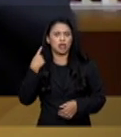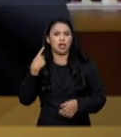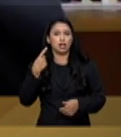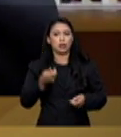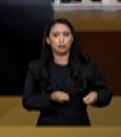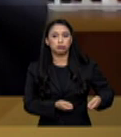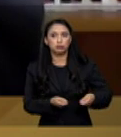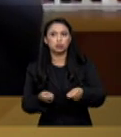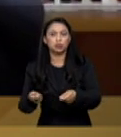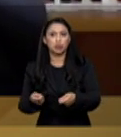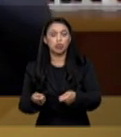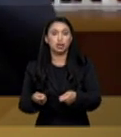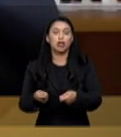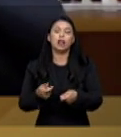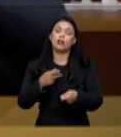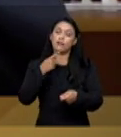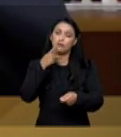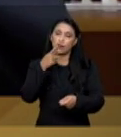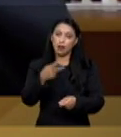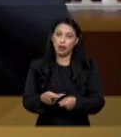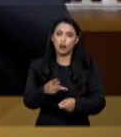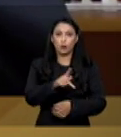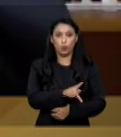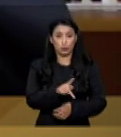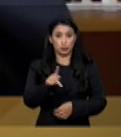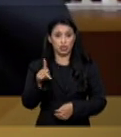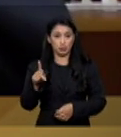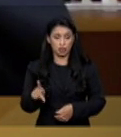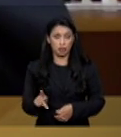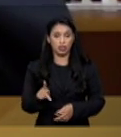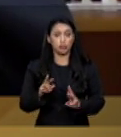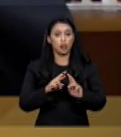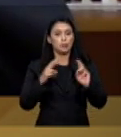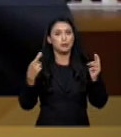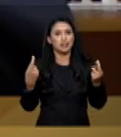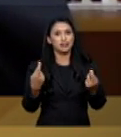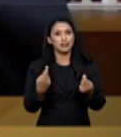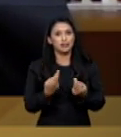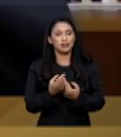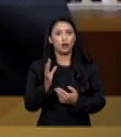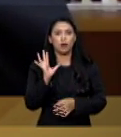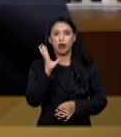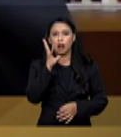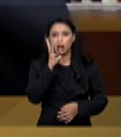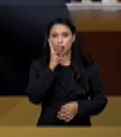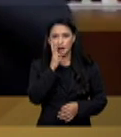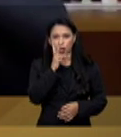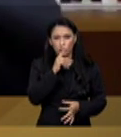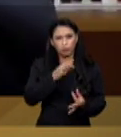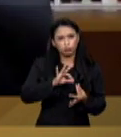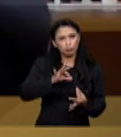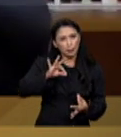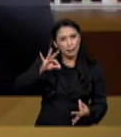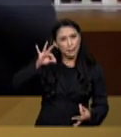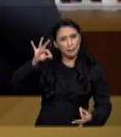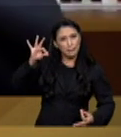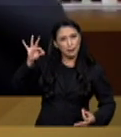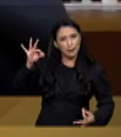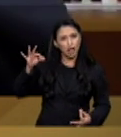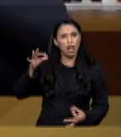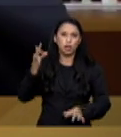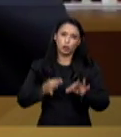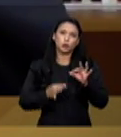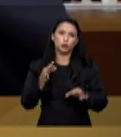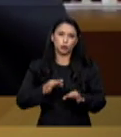mesa. Cheguei a falar com o nosso presidente, mas a verdade é que a sessão se prolongou pela complexidade do julgamento